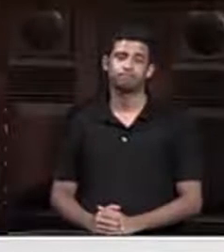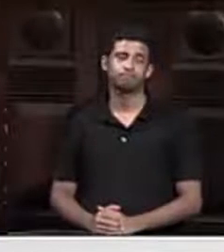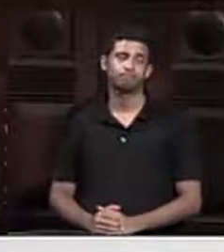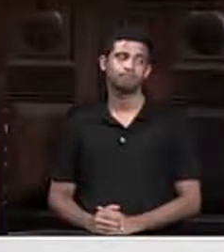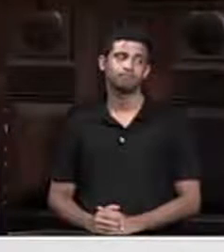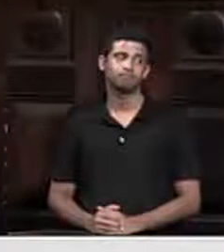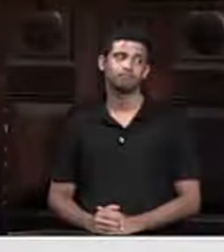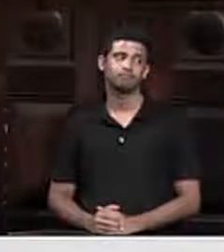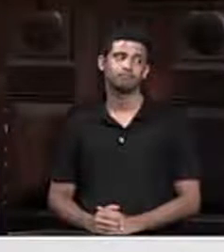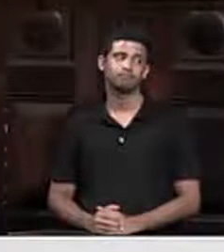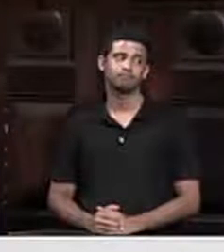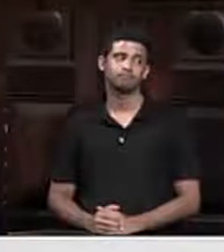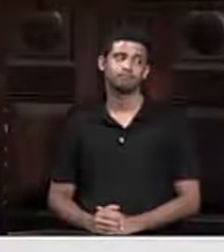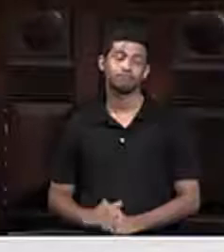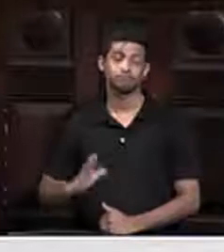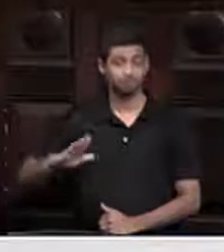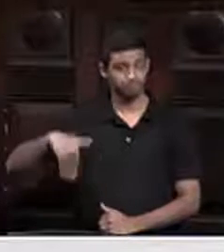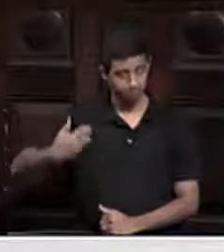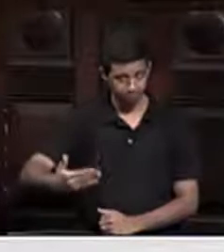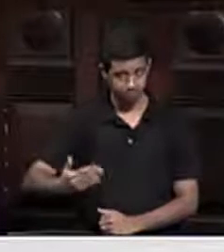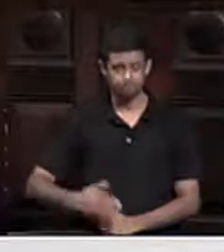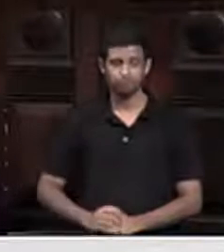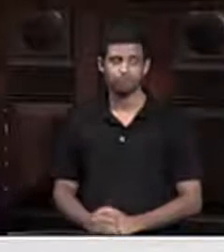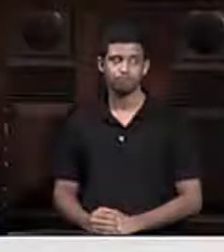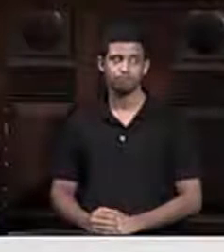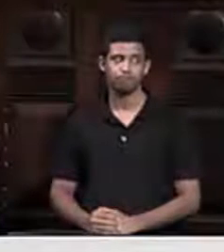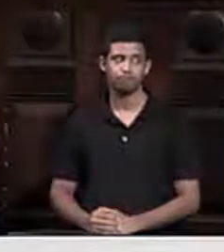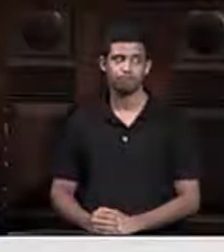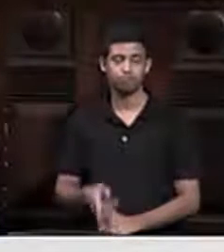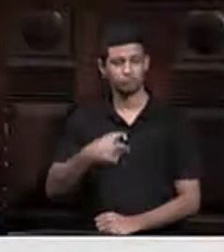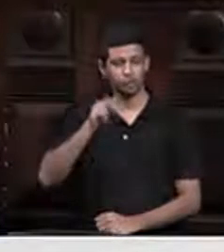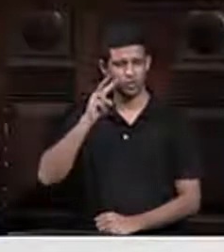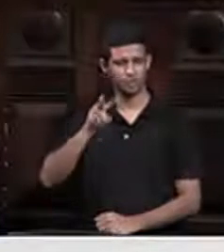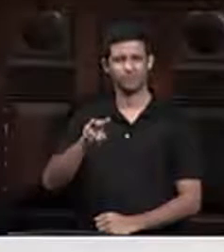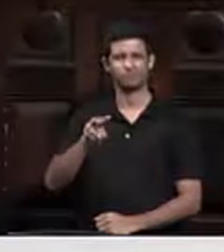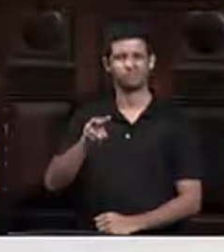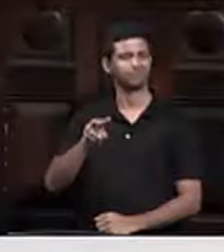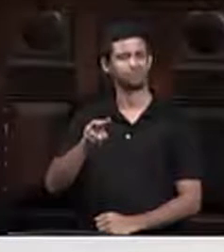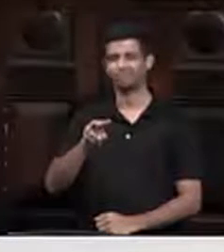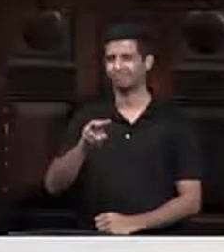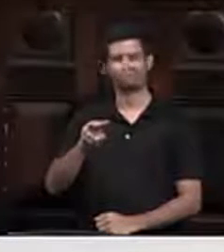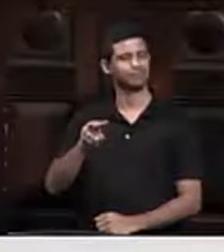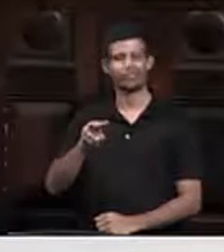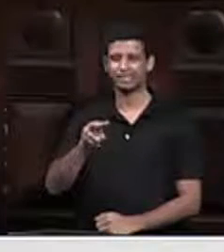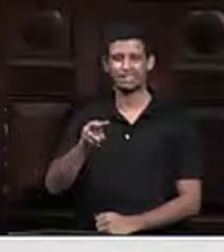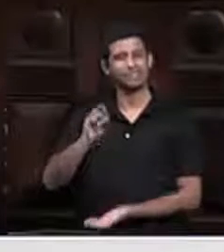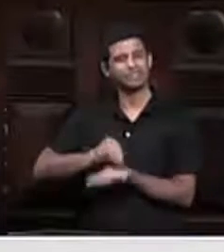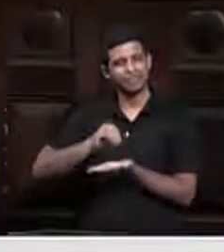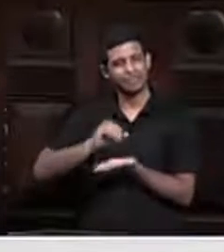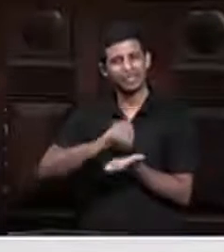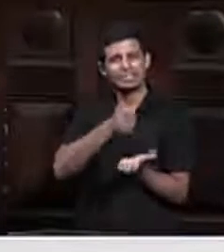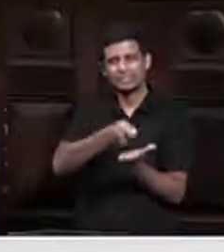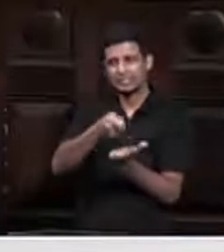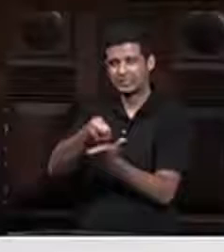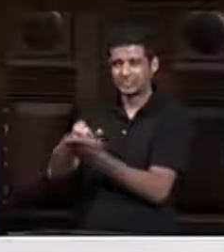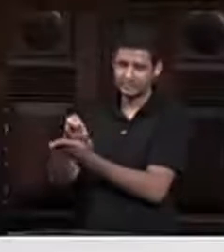para além disso, nós não estamos vendo o investimento necessário